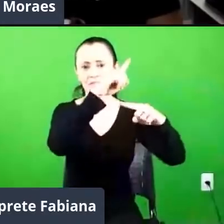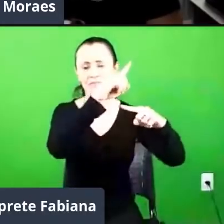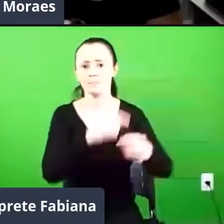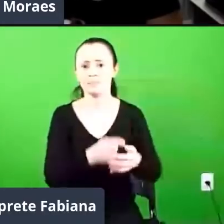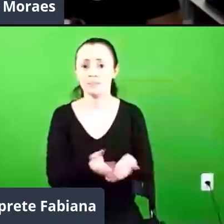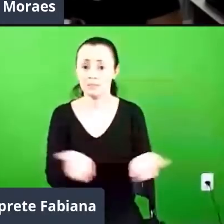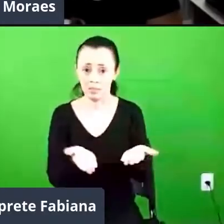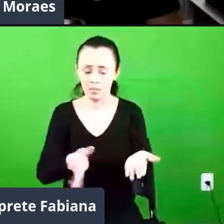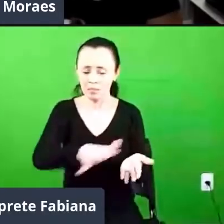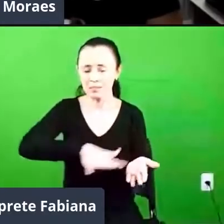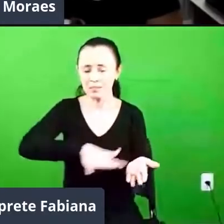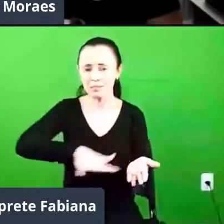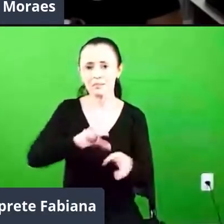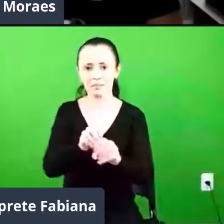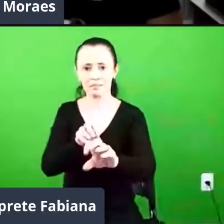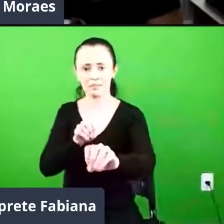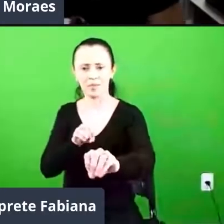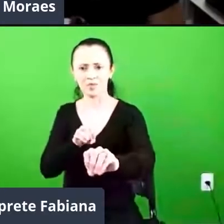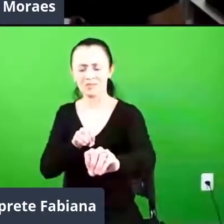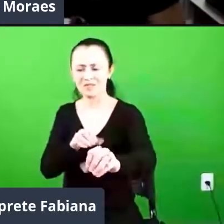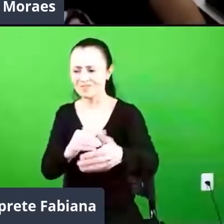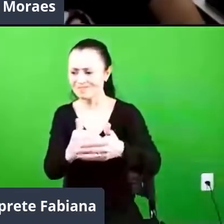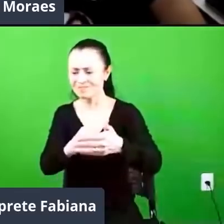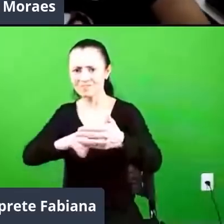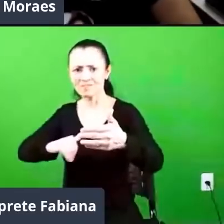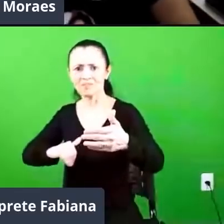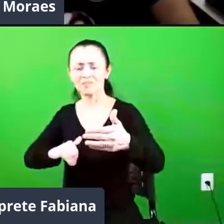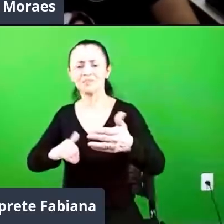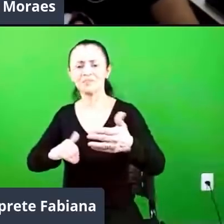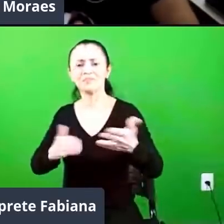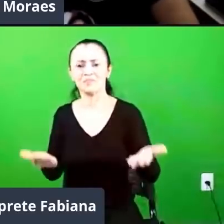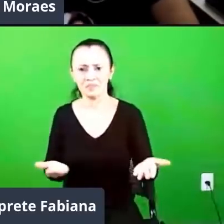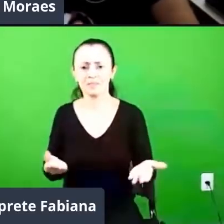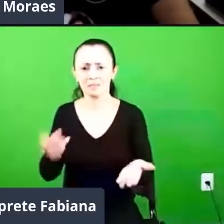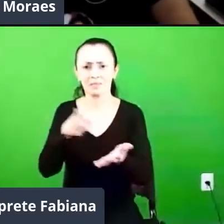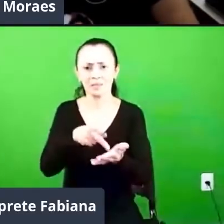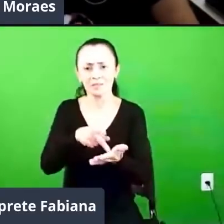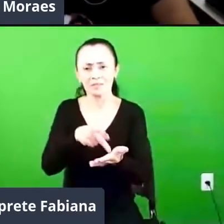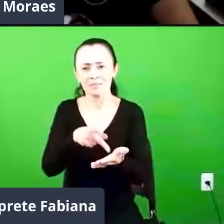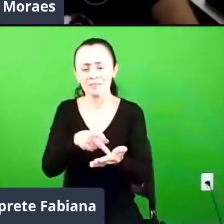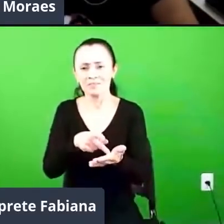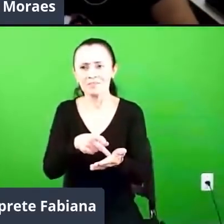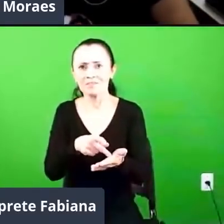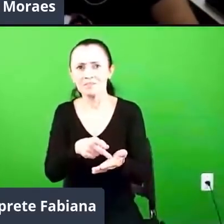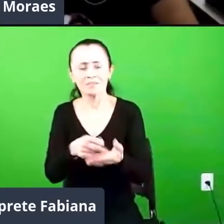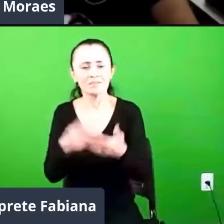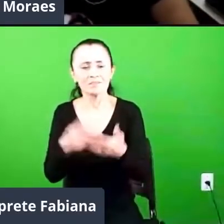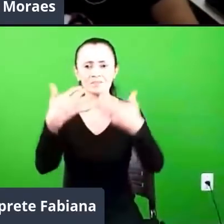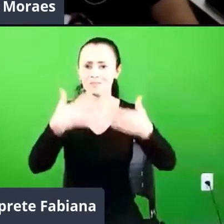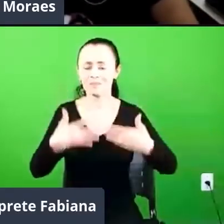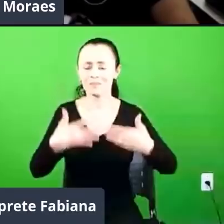ele nos tira esse direito, né? Porque você pergunta lá na sua aula online, né, Alana? E